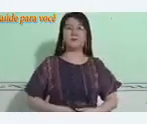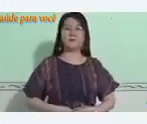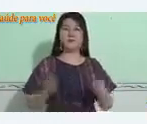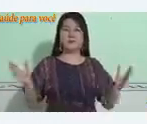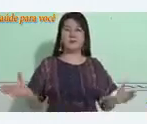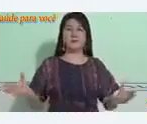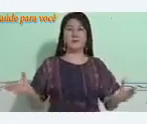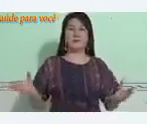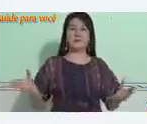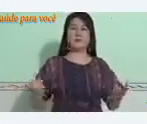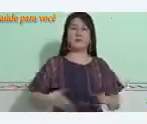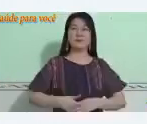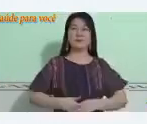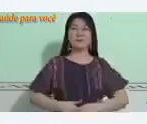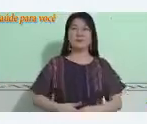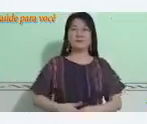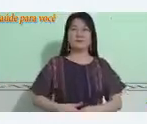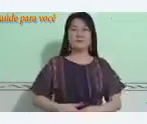GADOCARNSAMGARLOVOSLEITLEVEDODSERVJ, cereais enriquecidos,